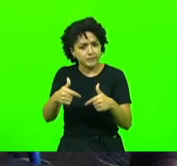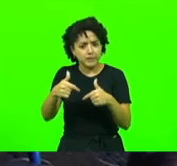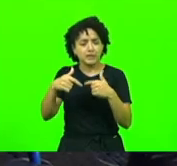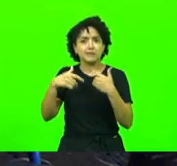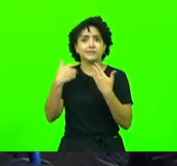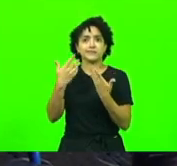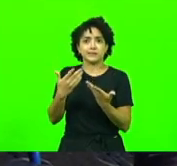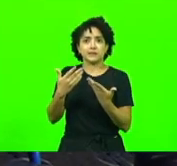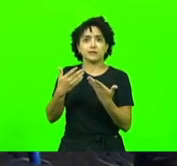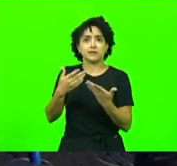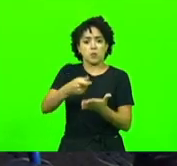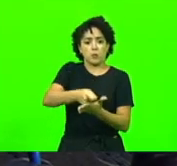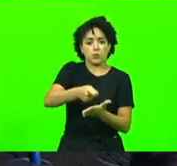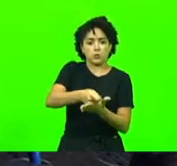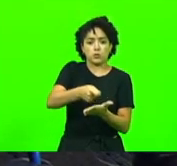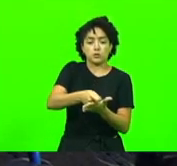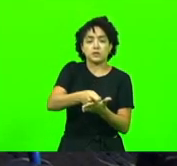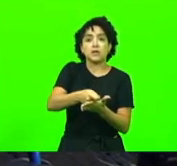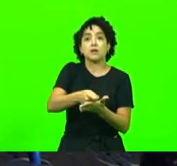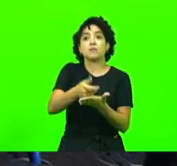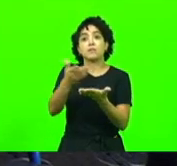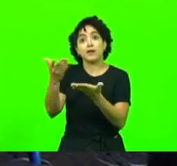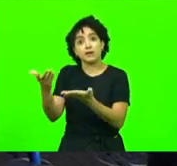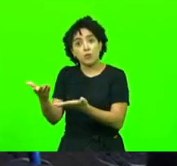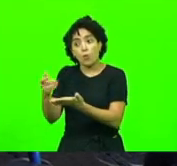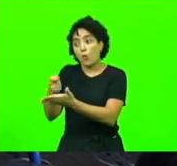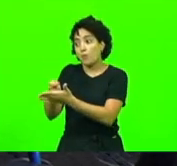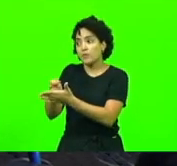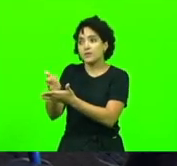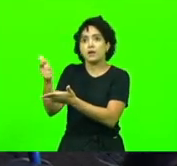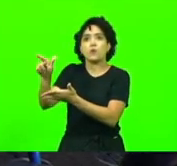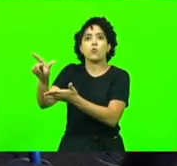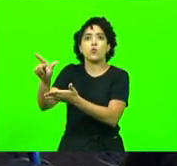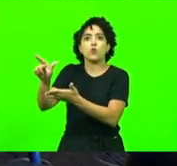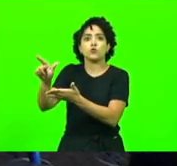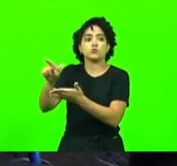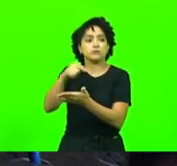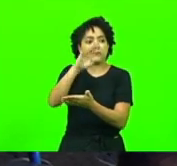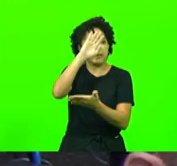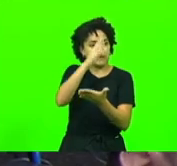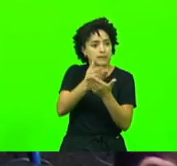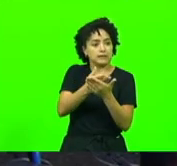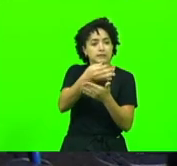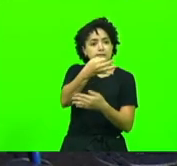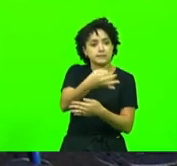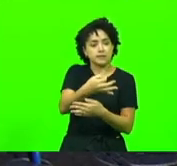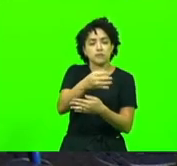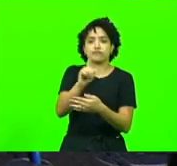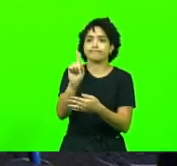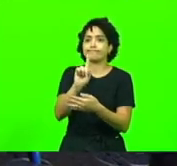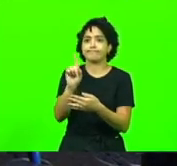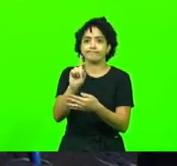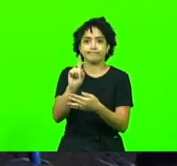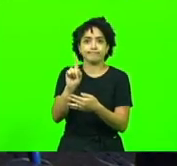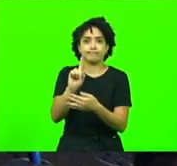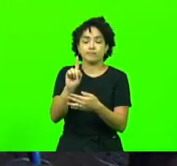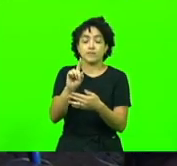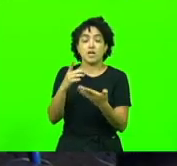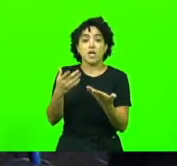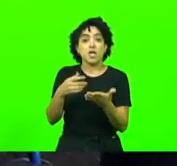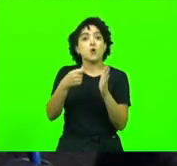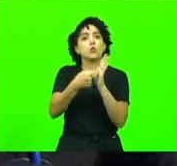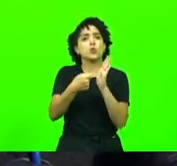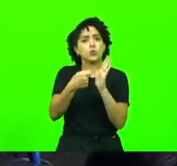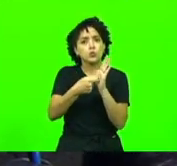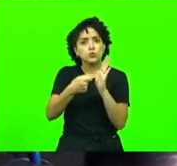autoritária, para obrigar o seu vizinho a fazer algo que ele acredita ser o certo. Não. Eu luto por um Brasil